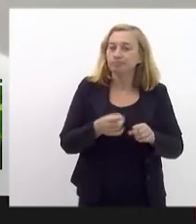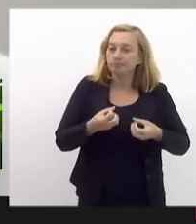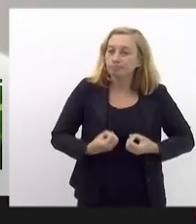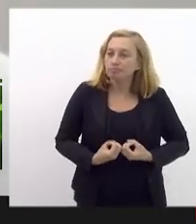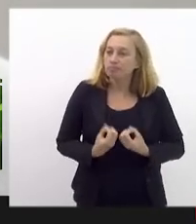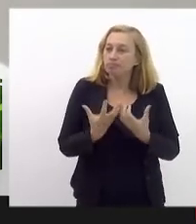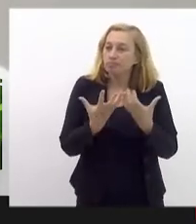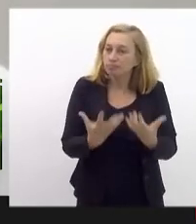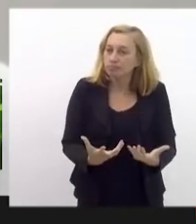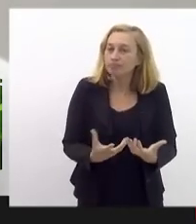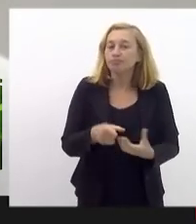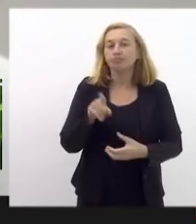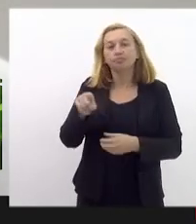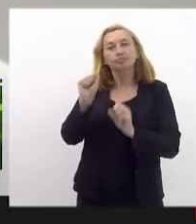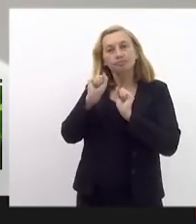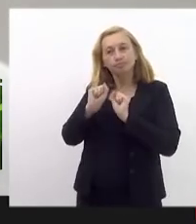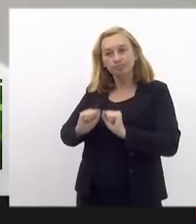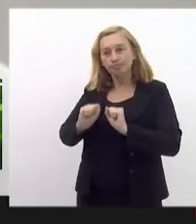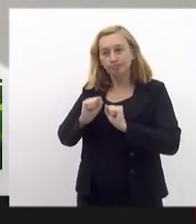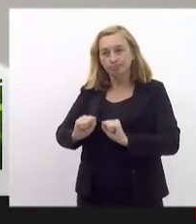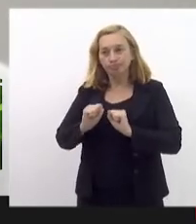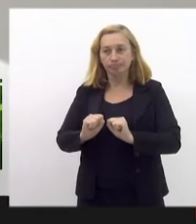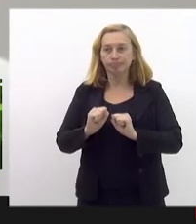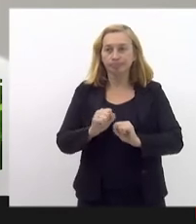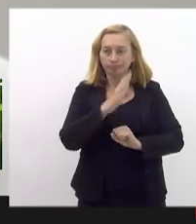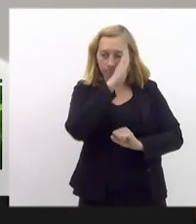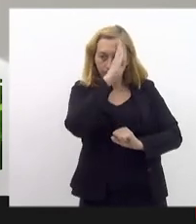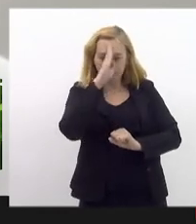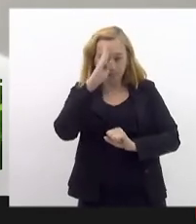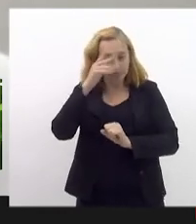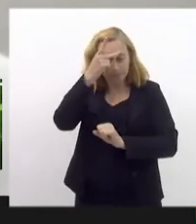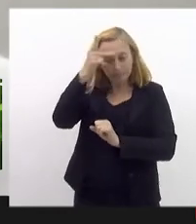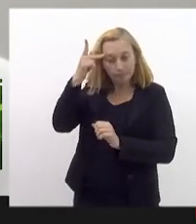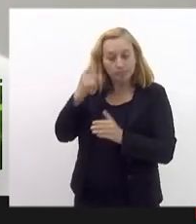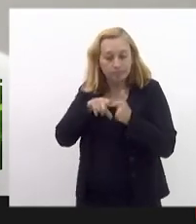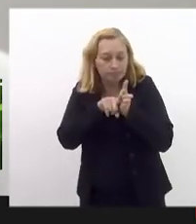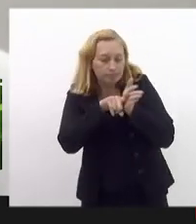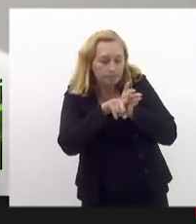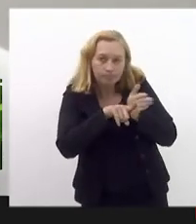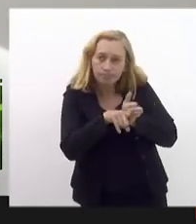doação. Então, você pode trazer da academia pesquisadores para